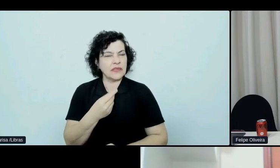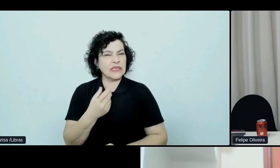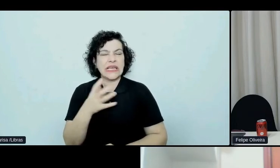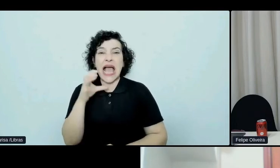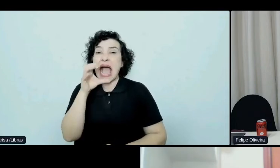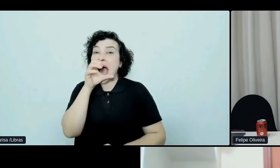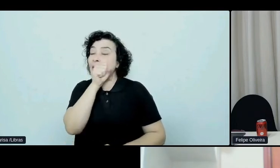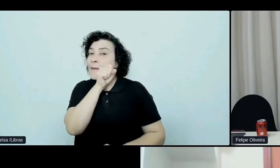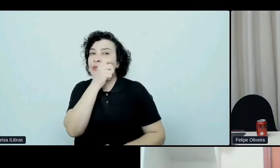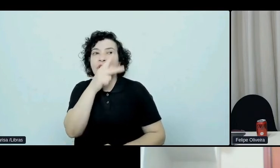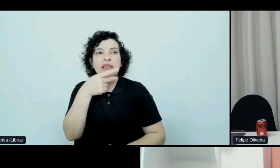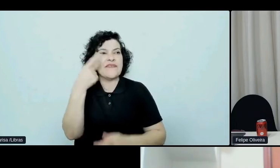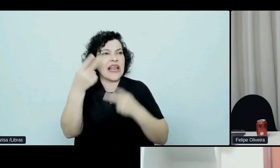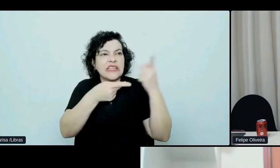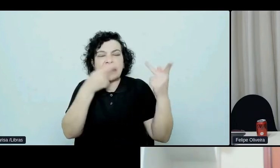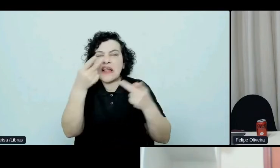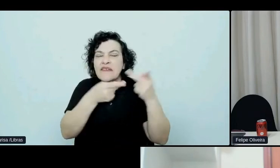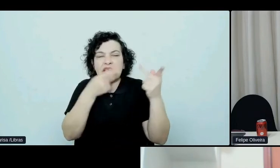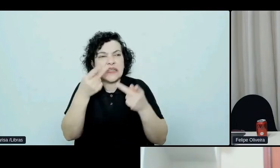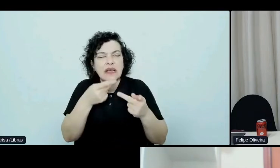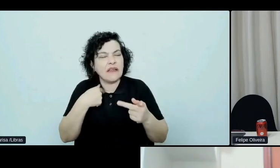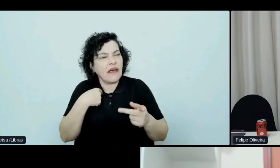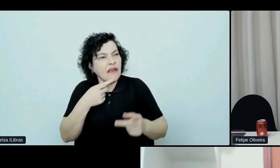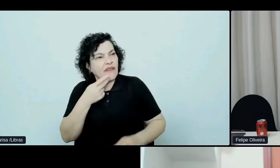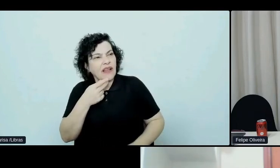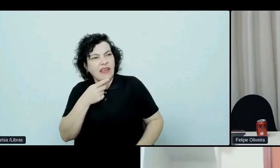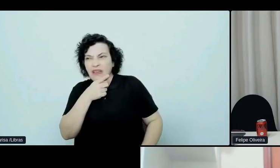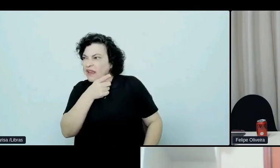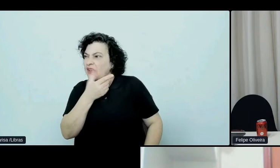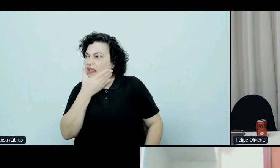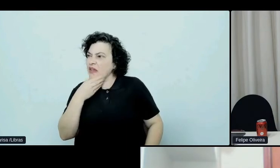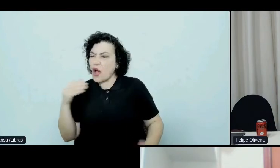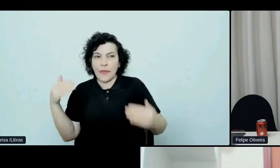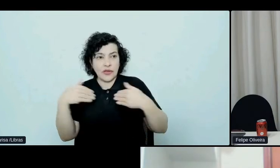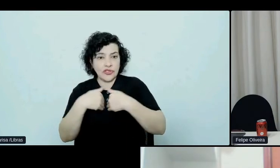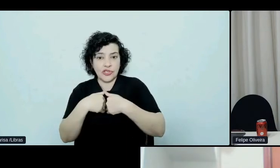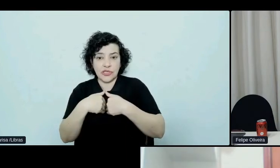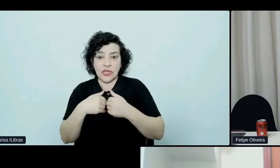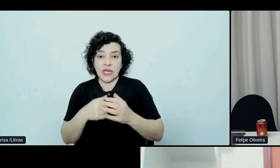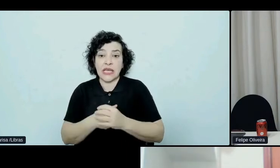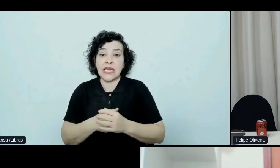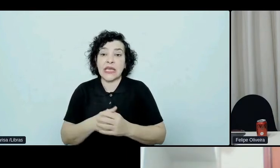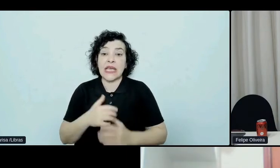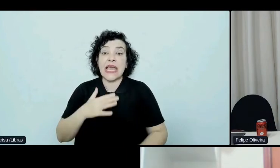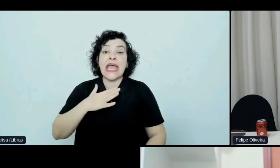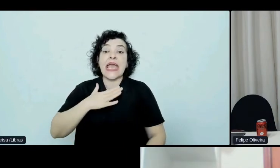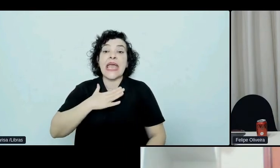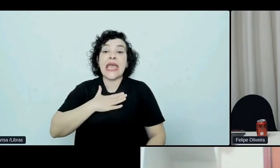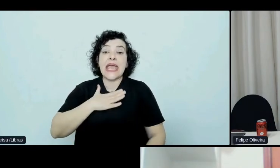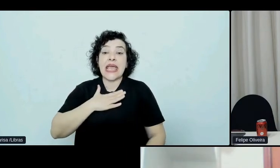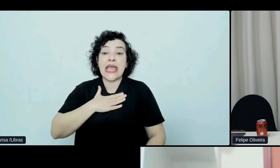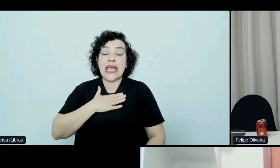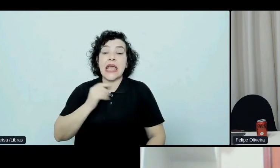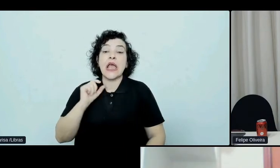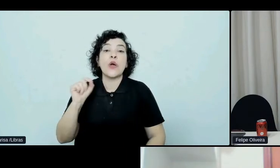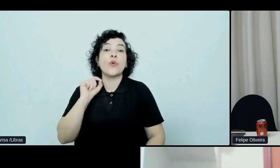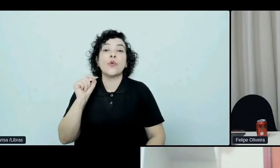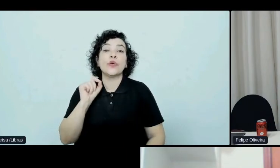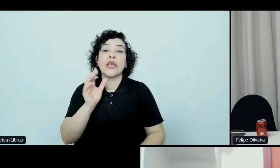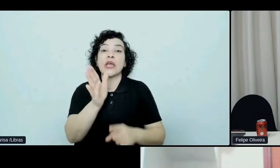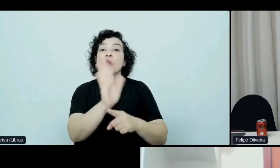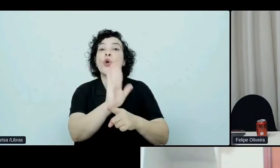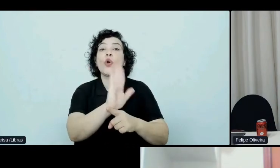conhece, né? Isso é muito engraçado. Foi engraçado porque a gente estava assistindo um episódio e aí apareceu um cara